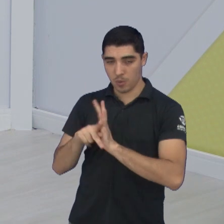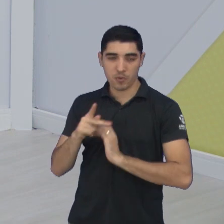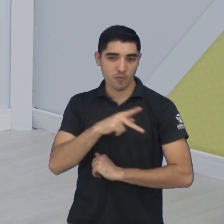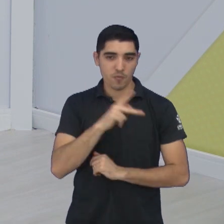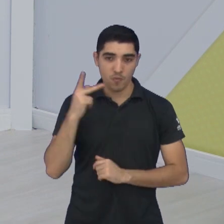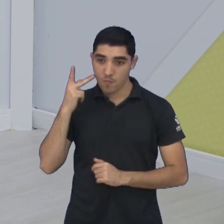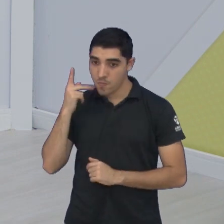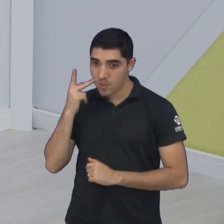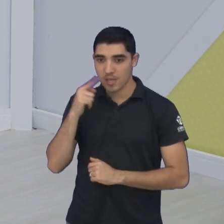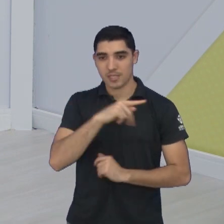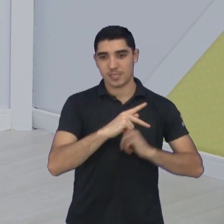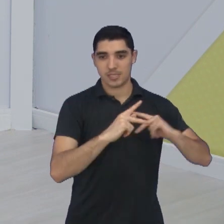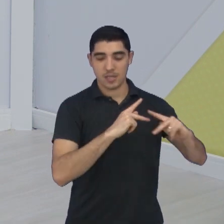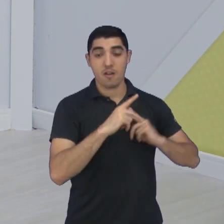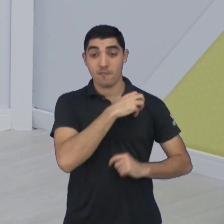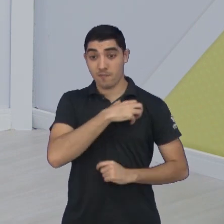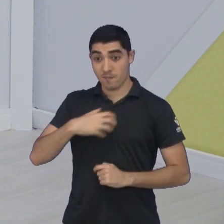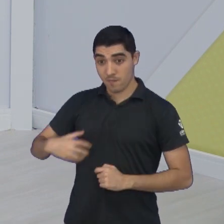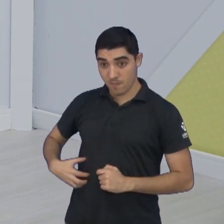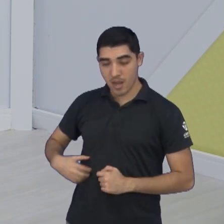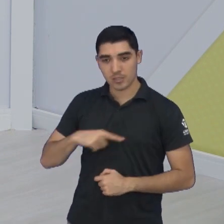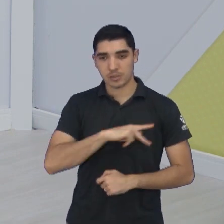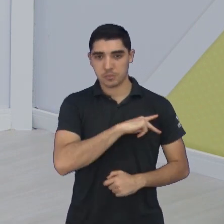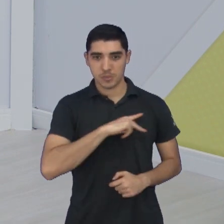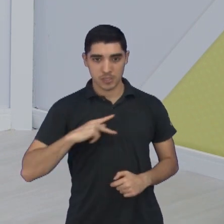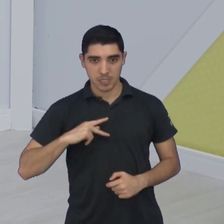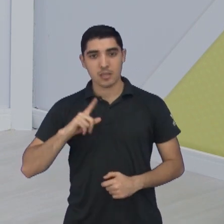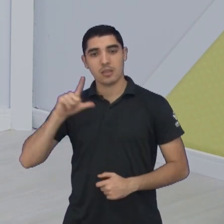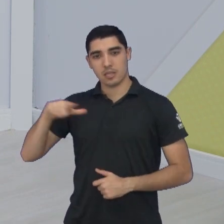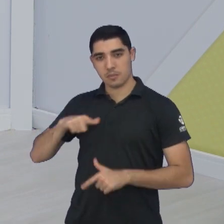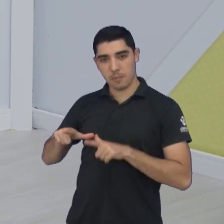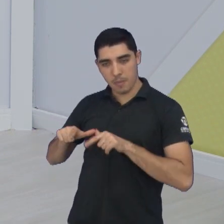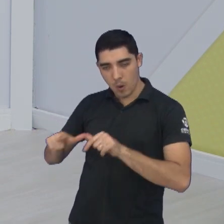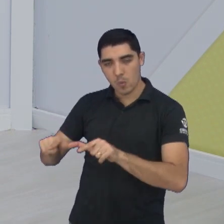Pinheiros enfrenta o vencedor de Bauru e Pato. Jogos vão ainda acontecer.